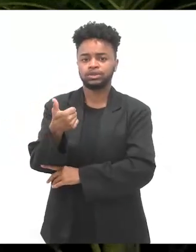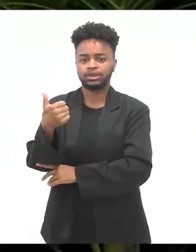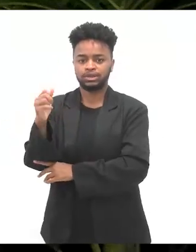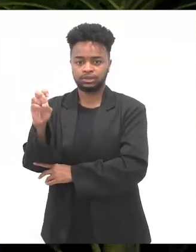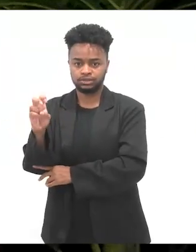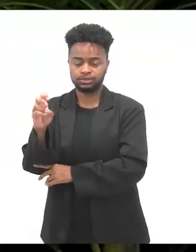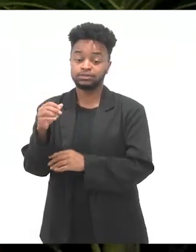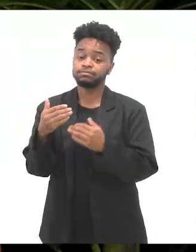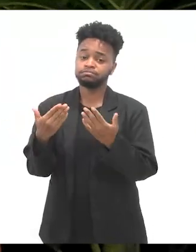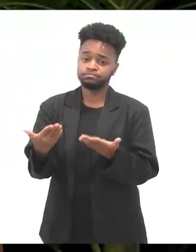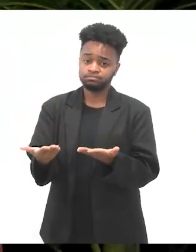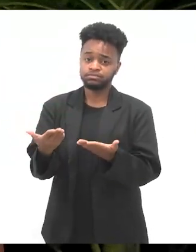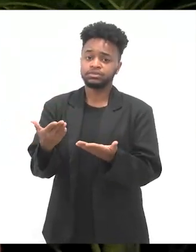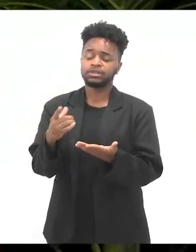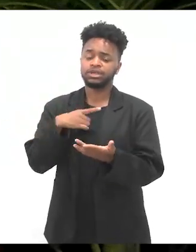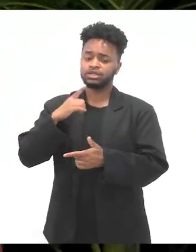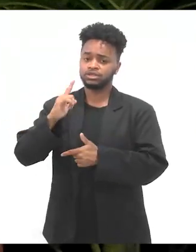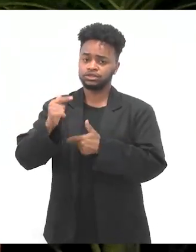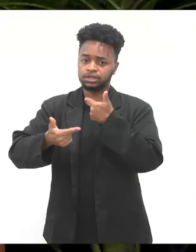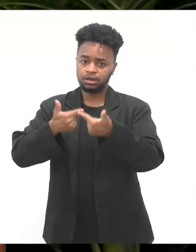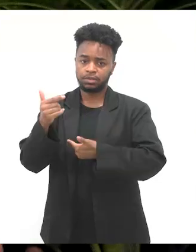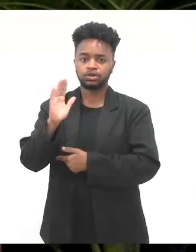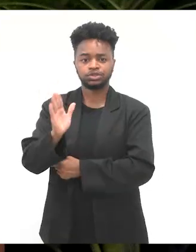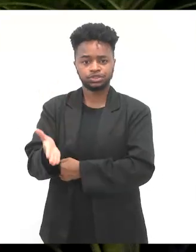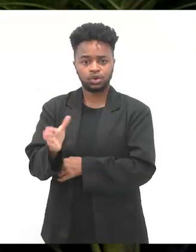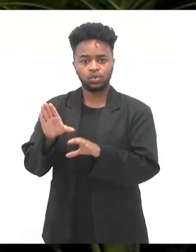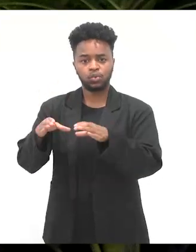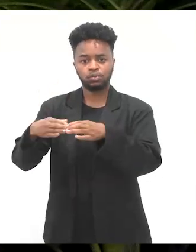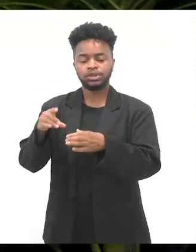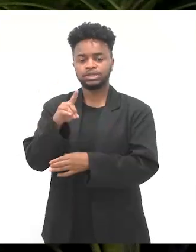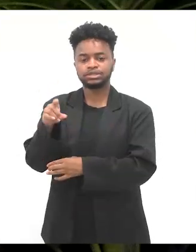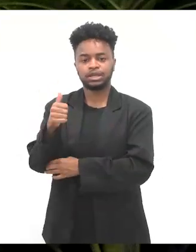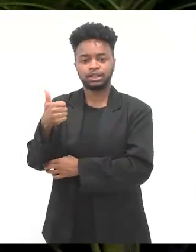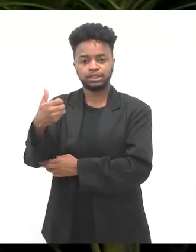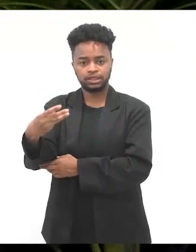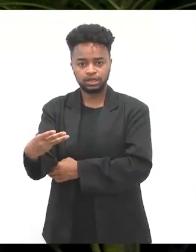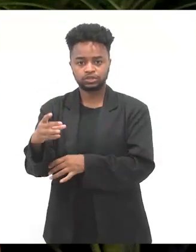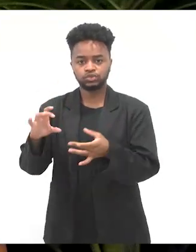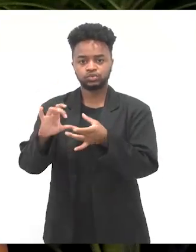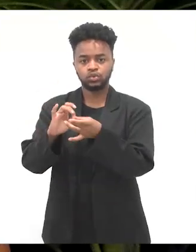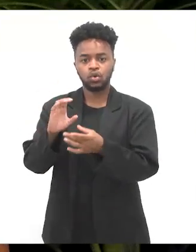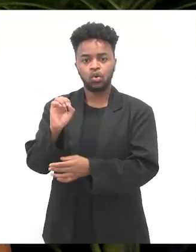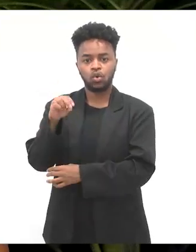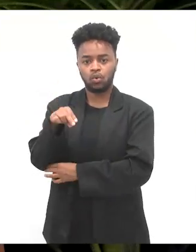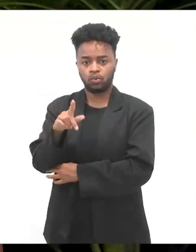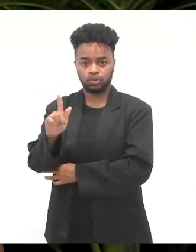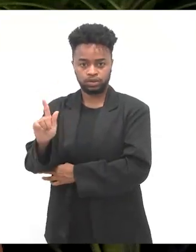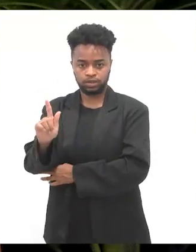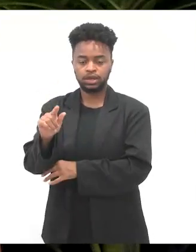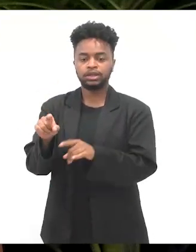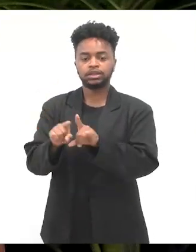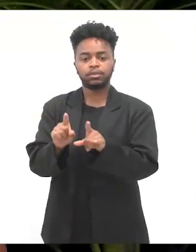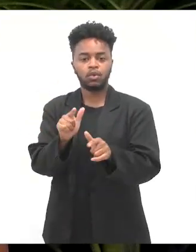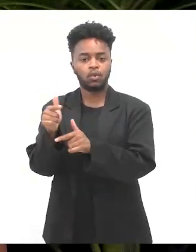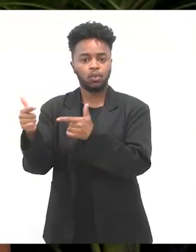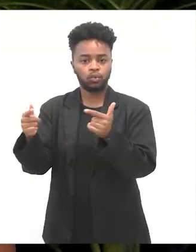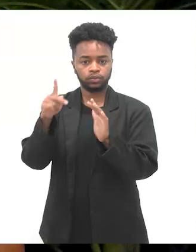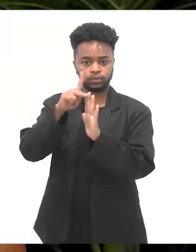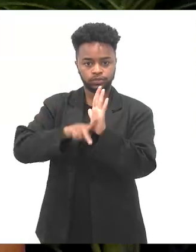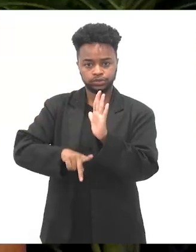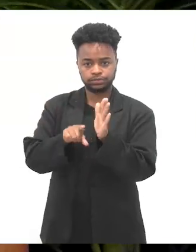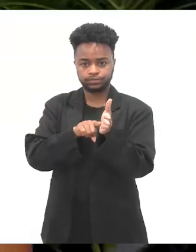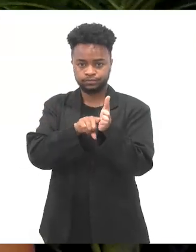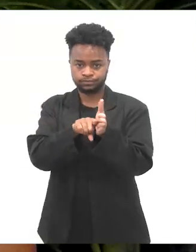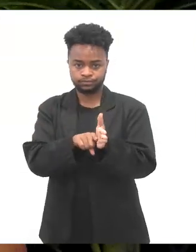realizava trabalhos na colônia Z13 através de organizações não governamentais e outros projetos de pesquisa, mas a